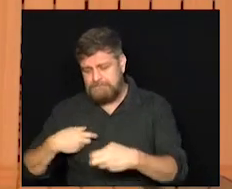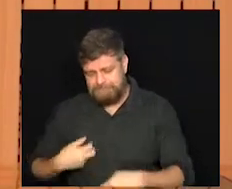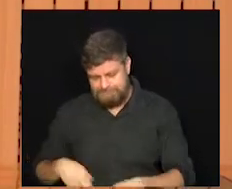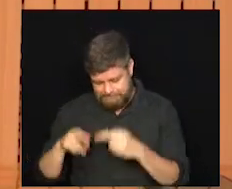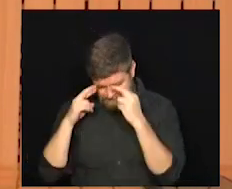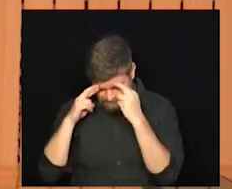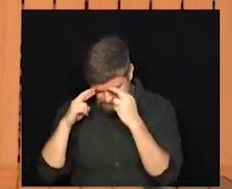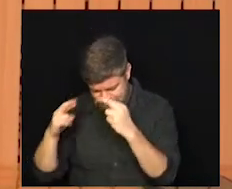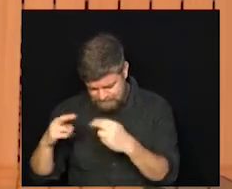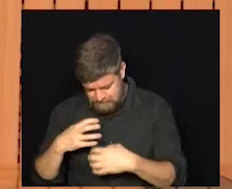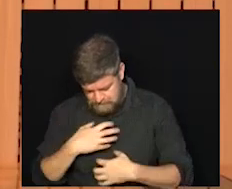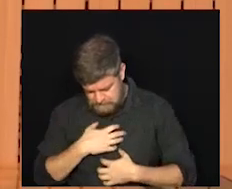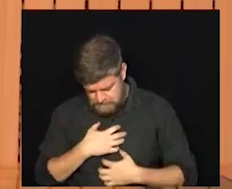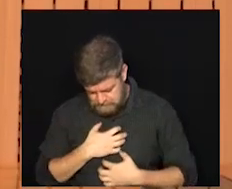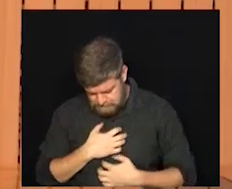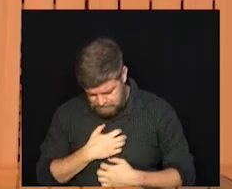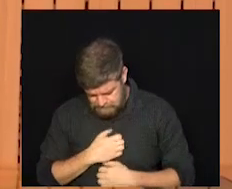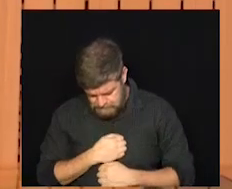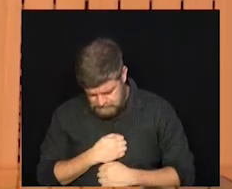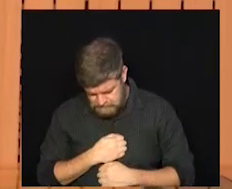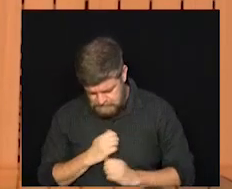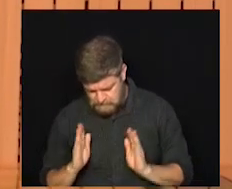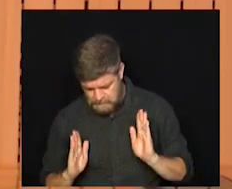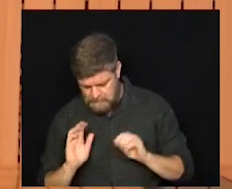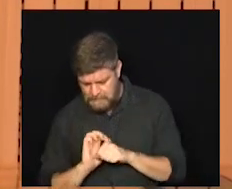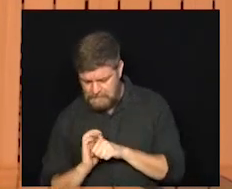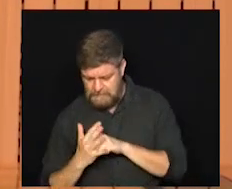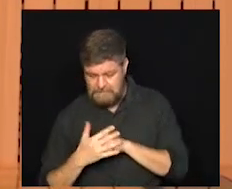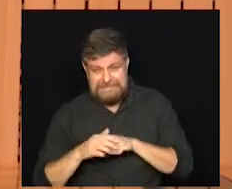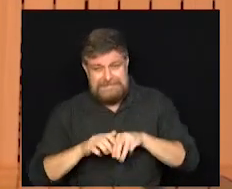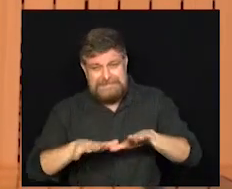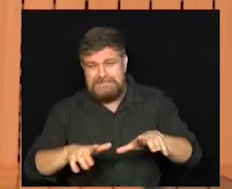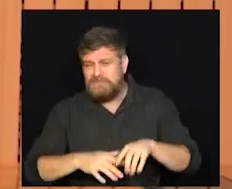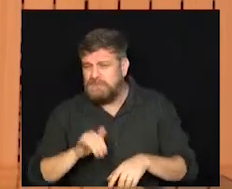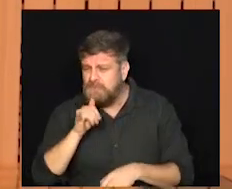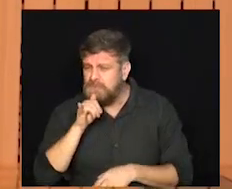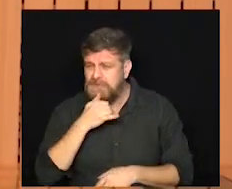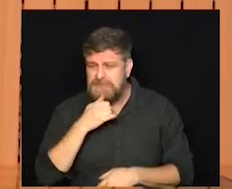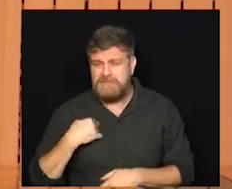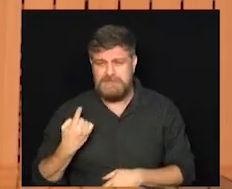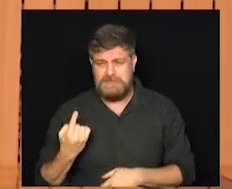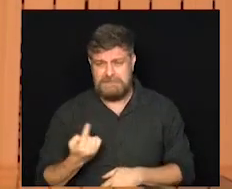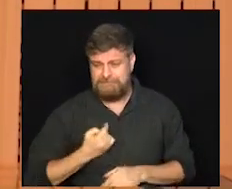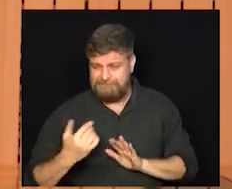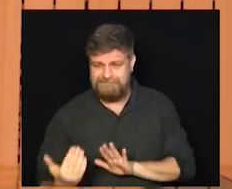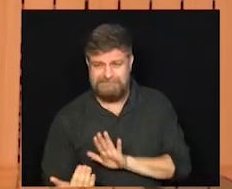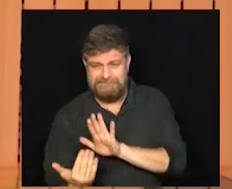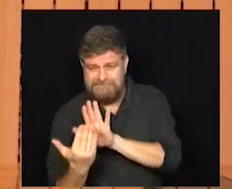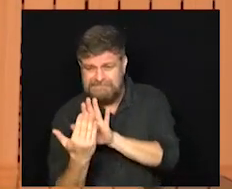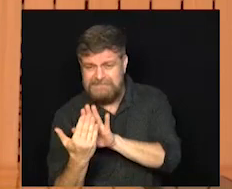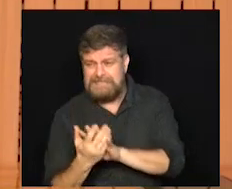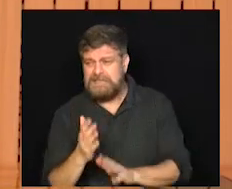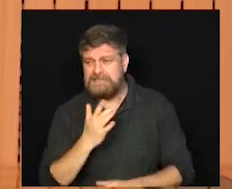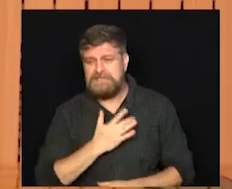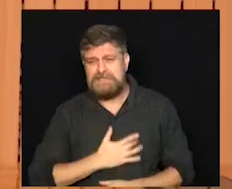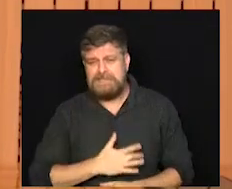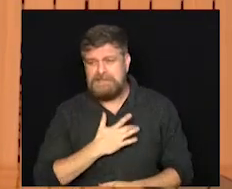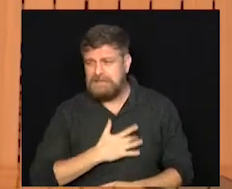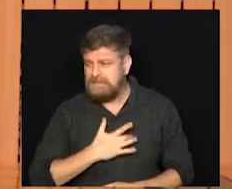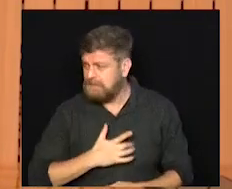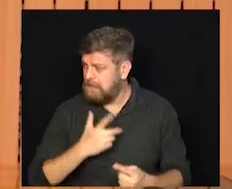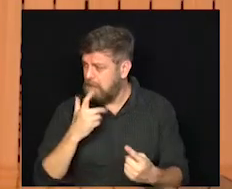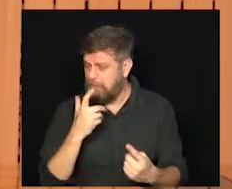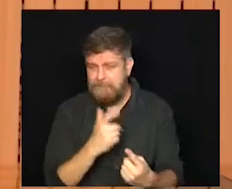da Covid-19, que é muito triste esse momento que estamos passando, é lamentável, essa falta de vacinas,